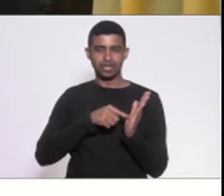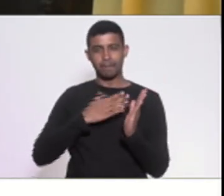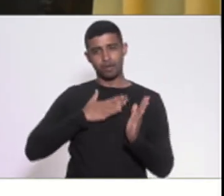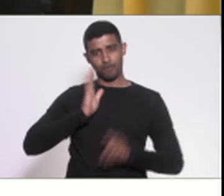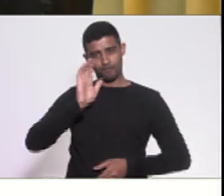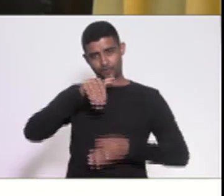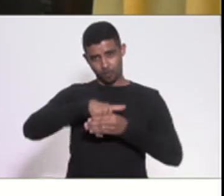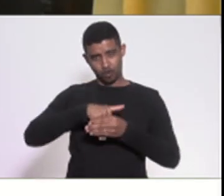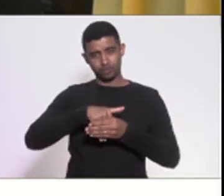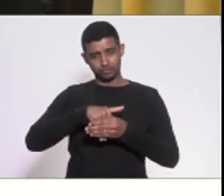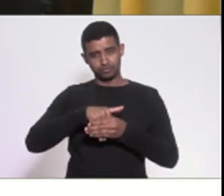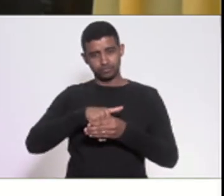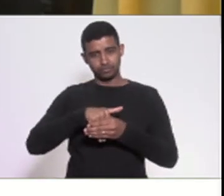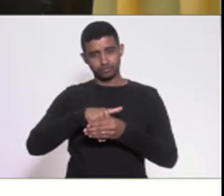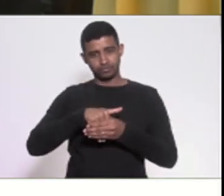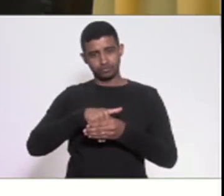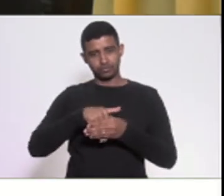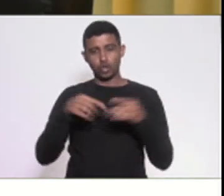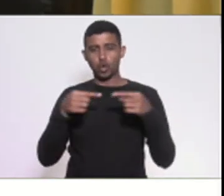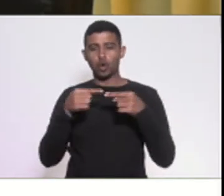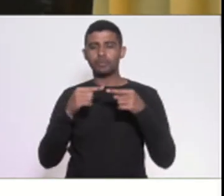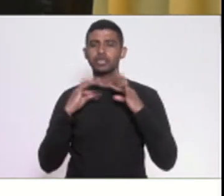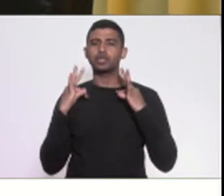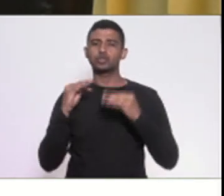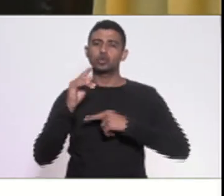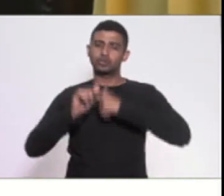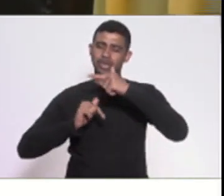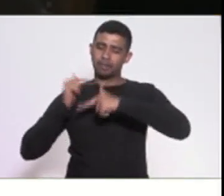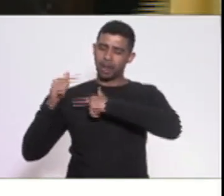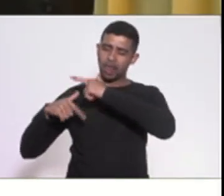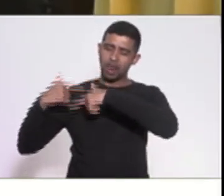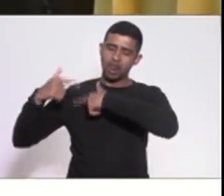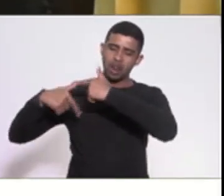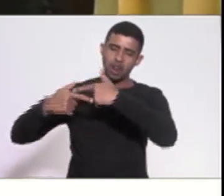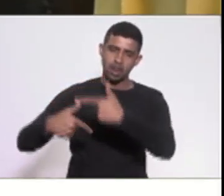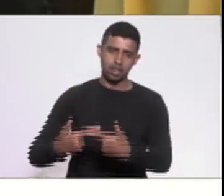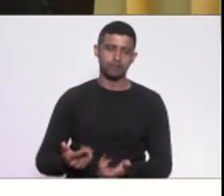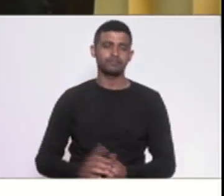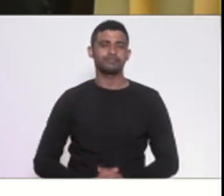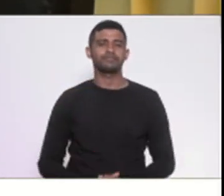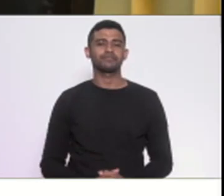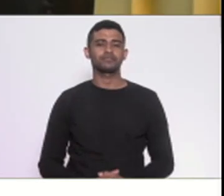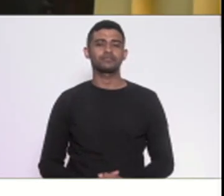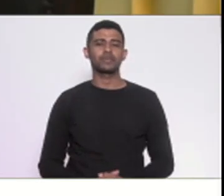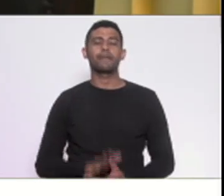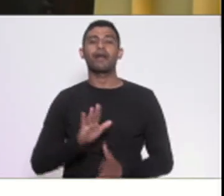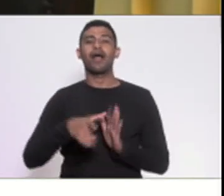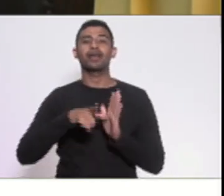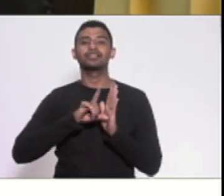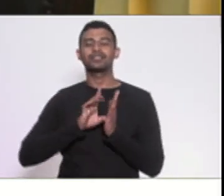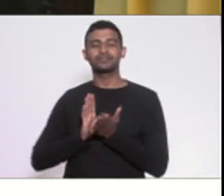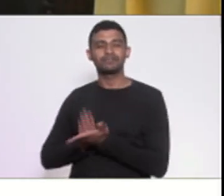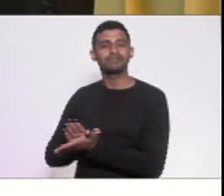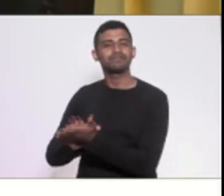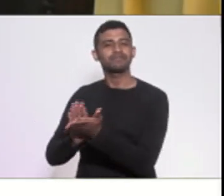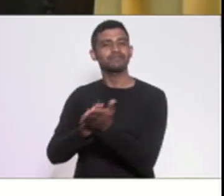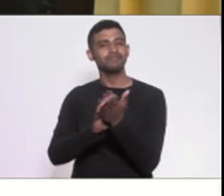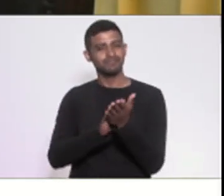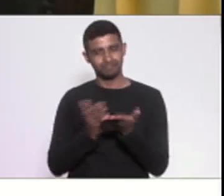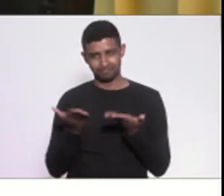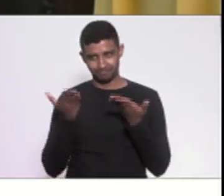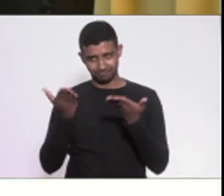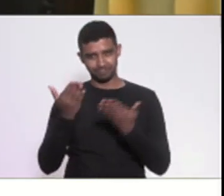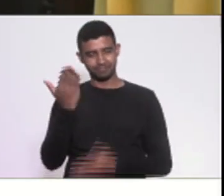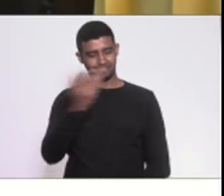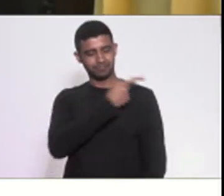voto, que sintetiza um pouco todo o trabalho nosso feito. E, antes disso, eu quero parabenizá-la